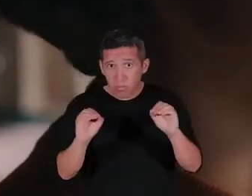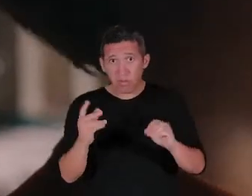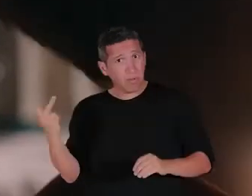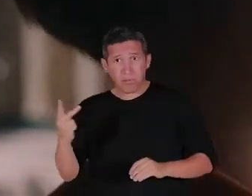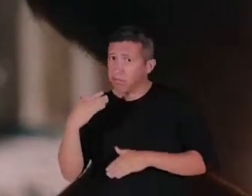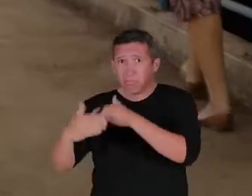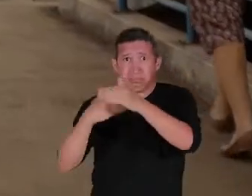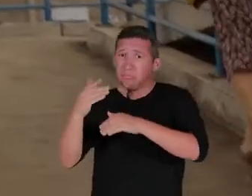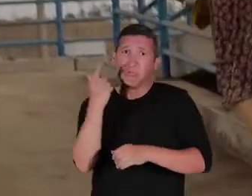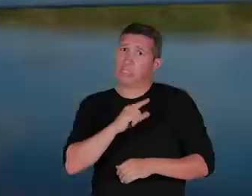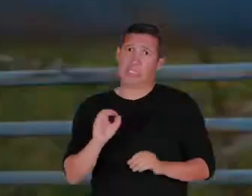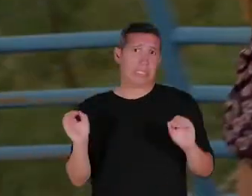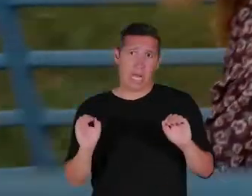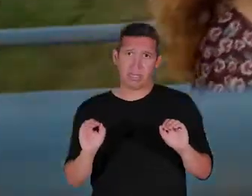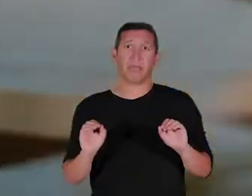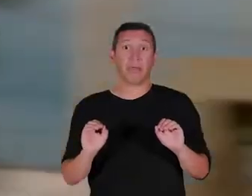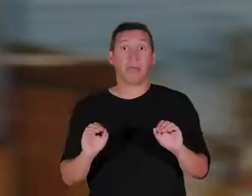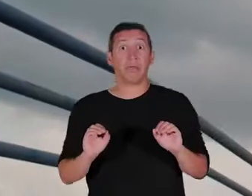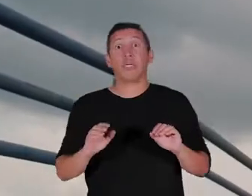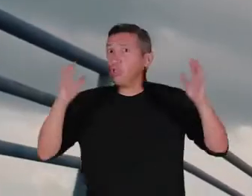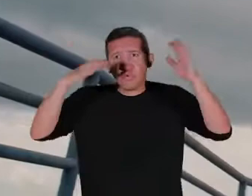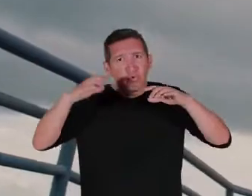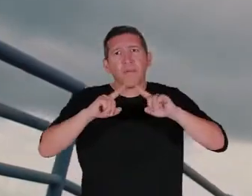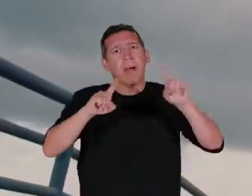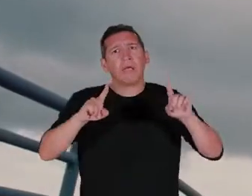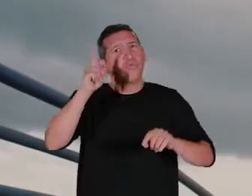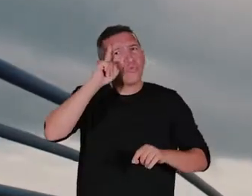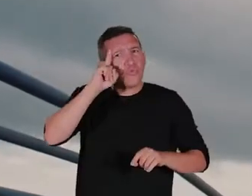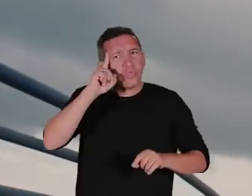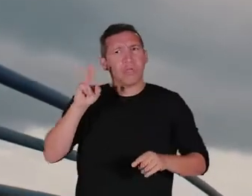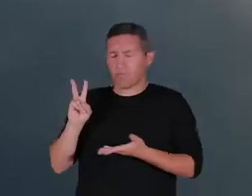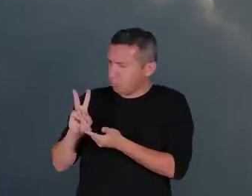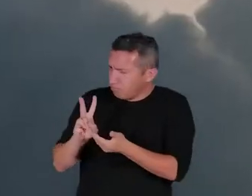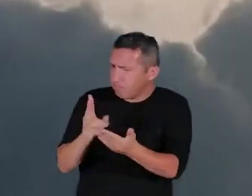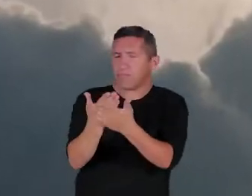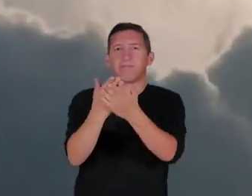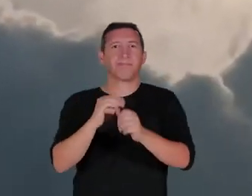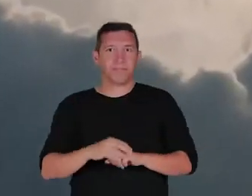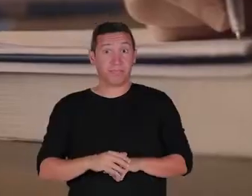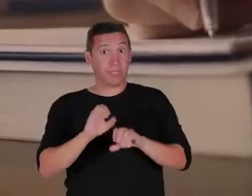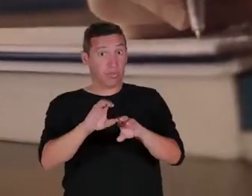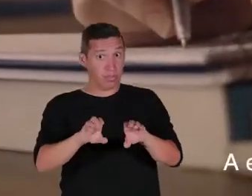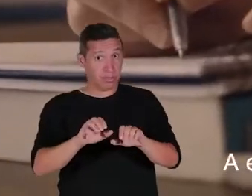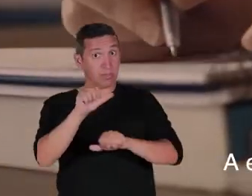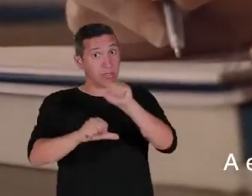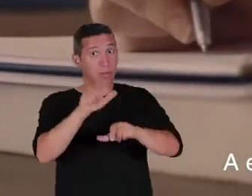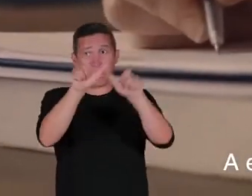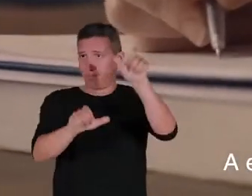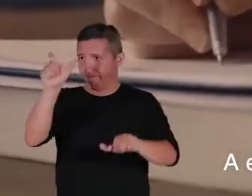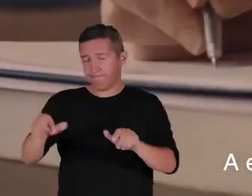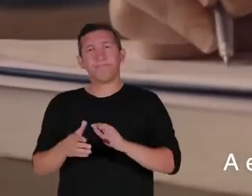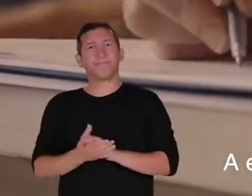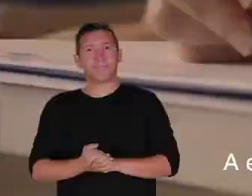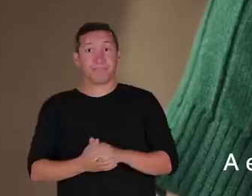aquele empenho dela, a gente não teria continuado. Nem que ela tinha que levar embaixo de chuva, mas ela levava todo dia. A educação